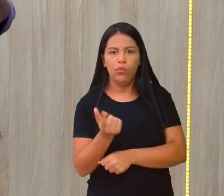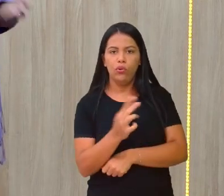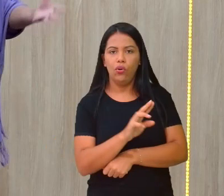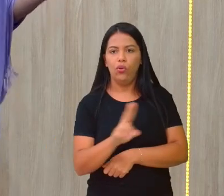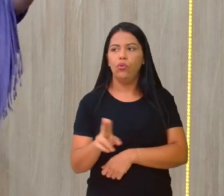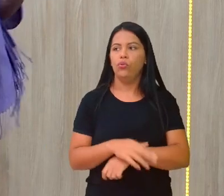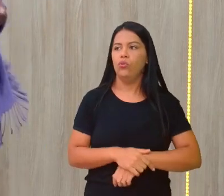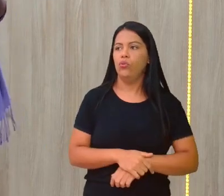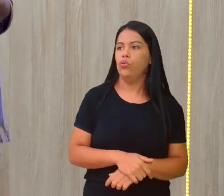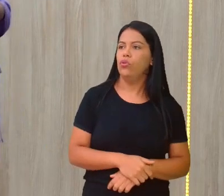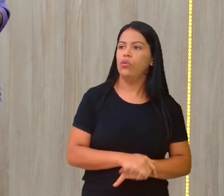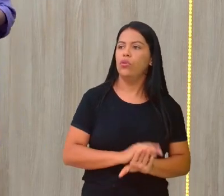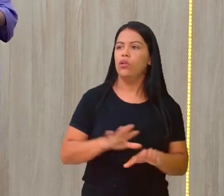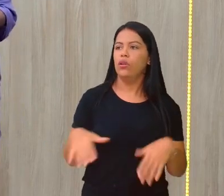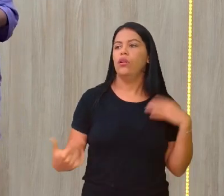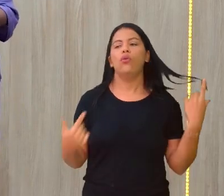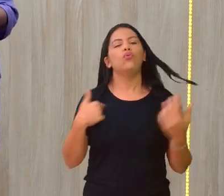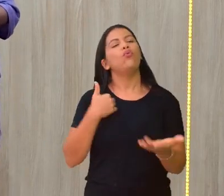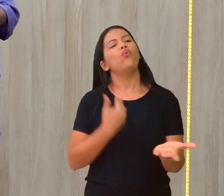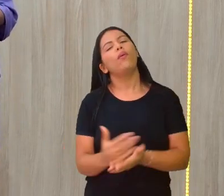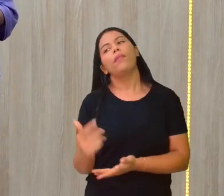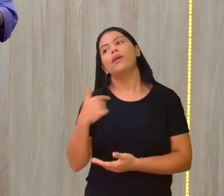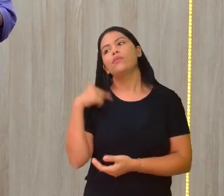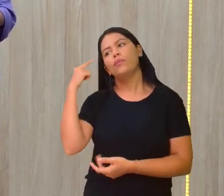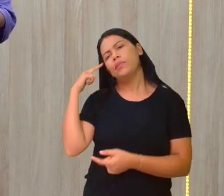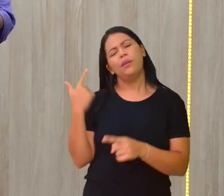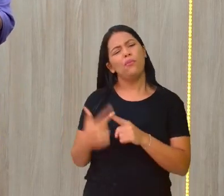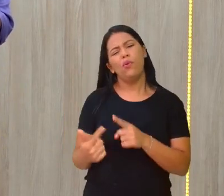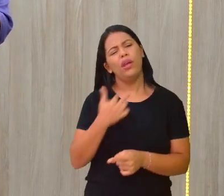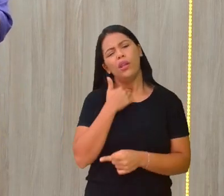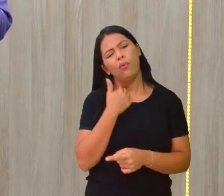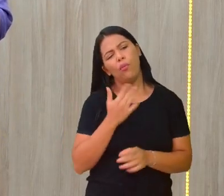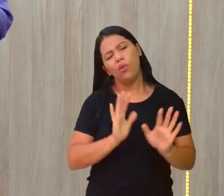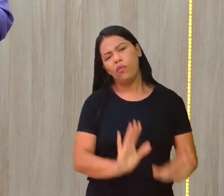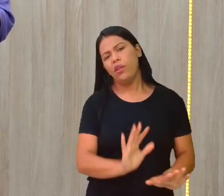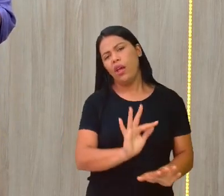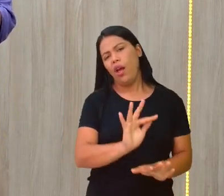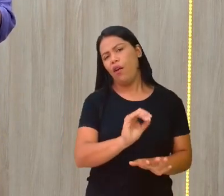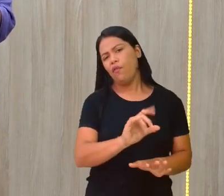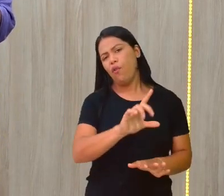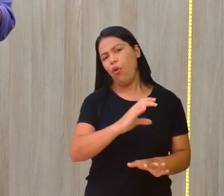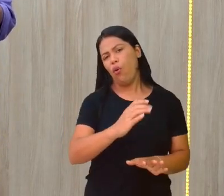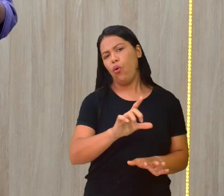por que não deixar folclore? Mas existe um fundo,